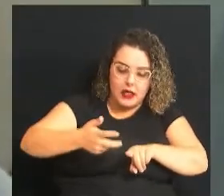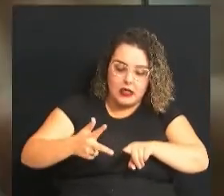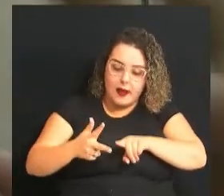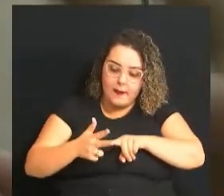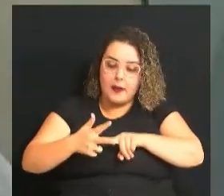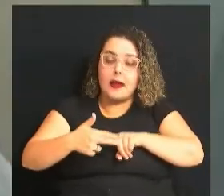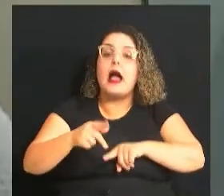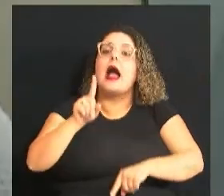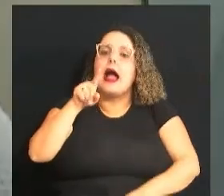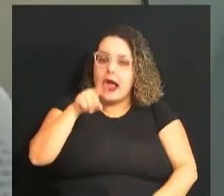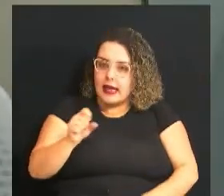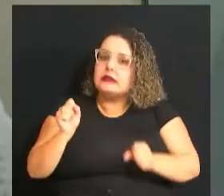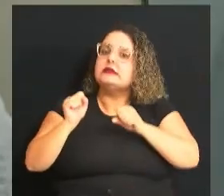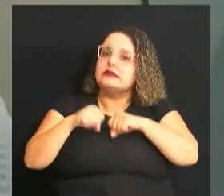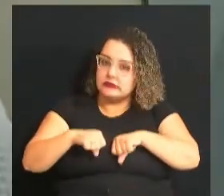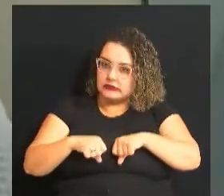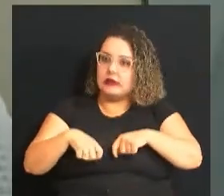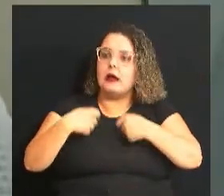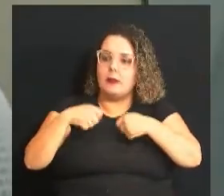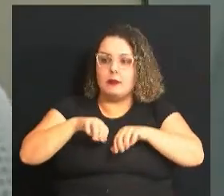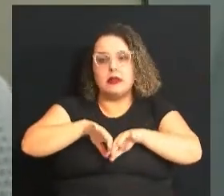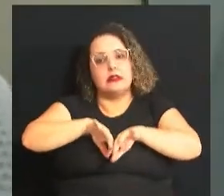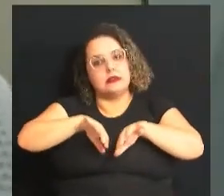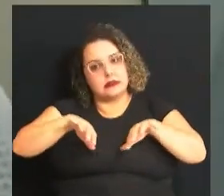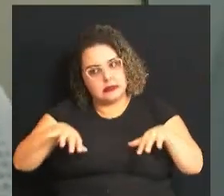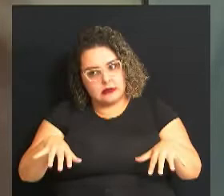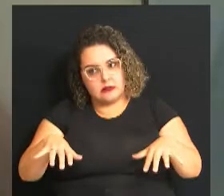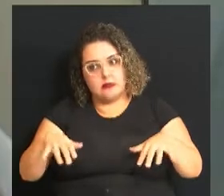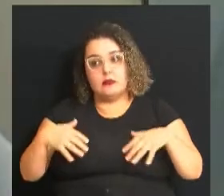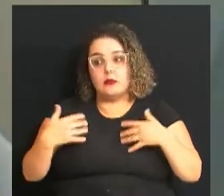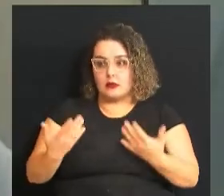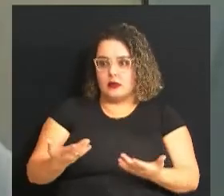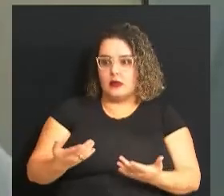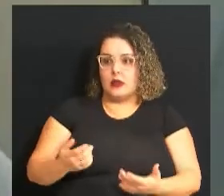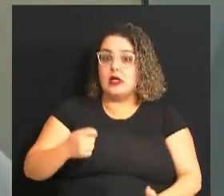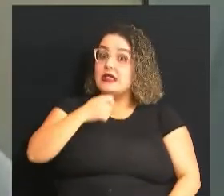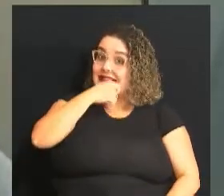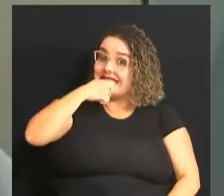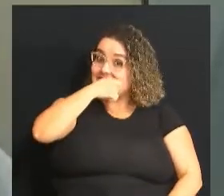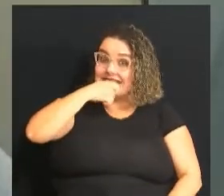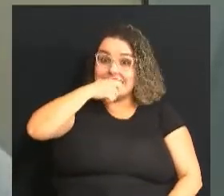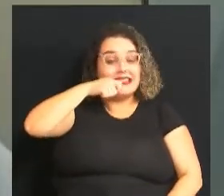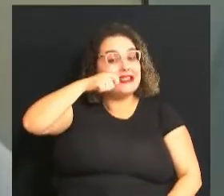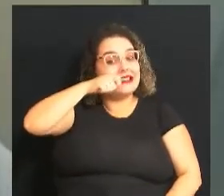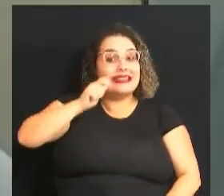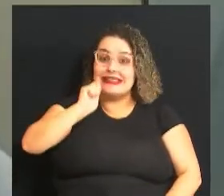isso sim precisa ser separado. Escova de dente,